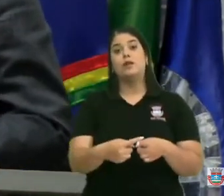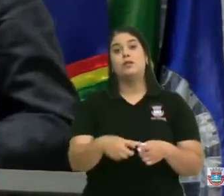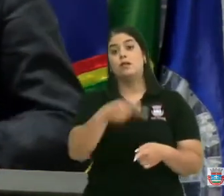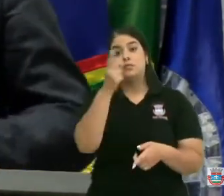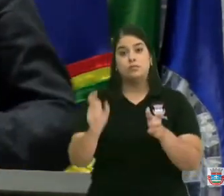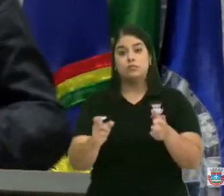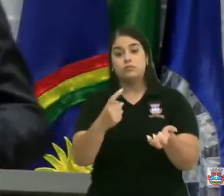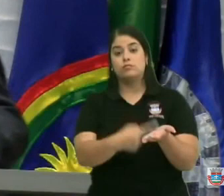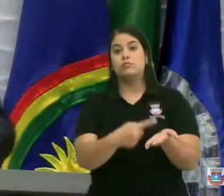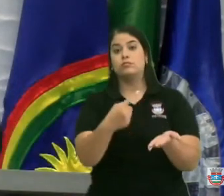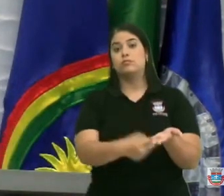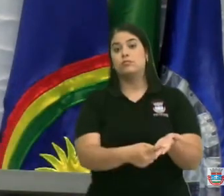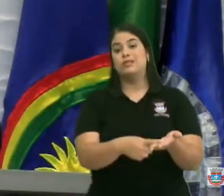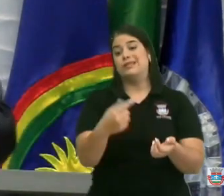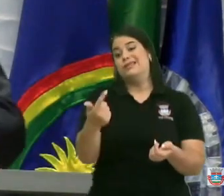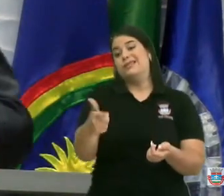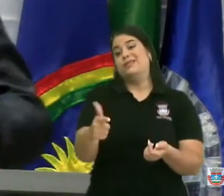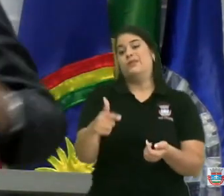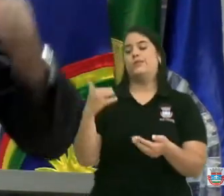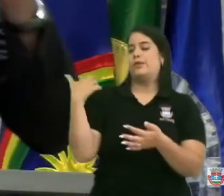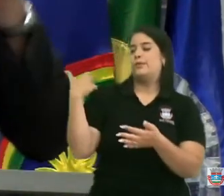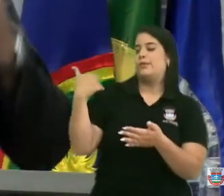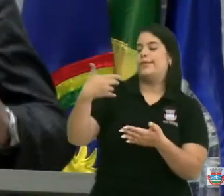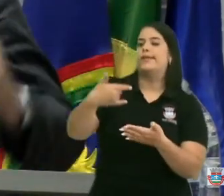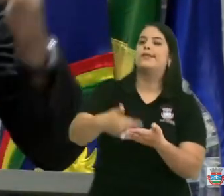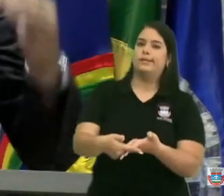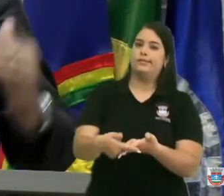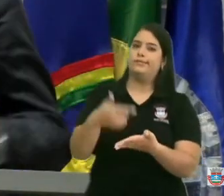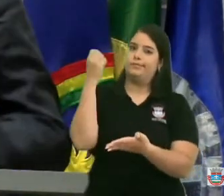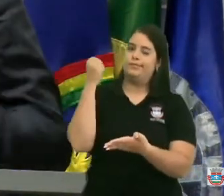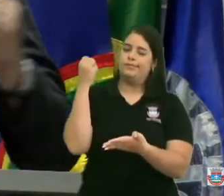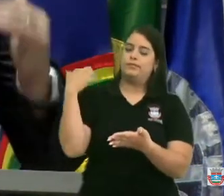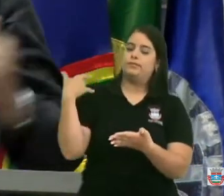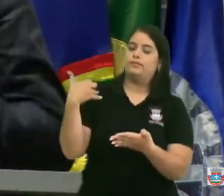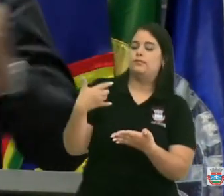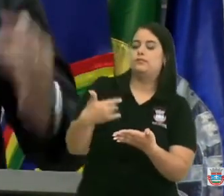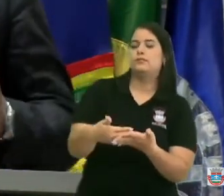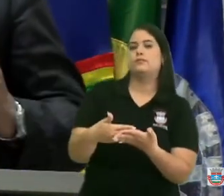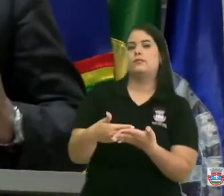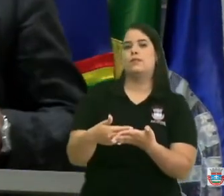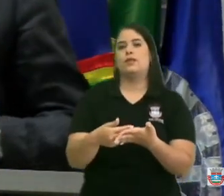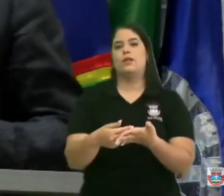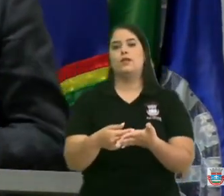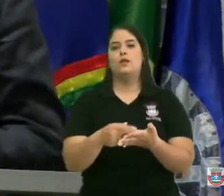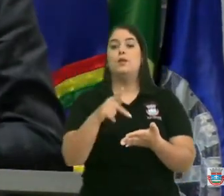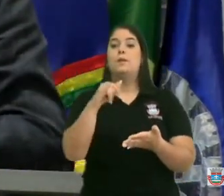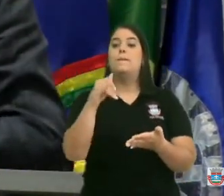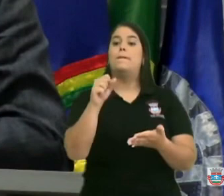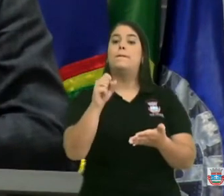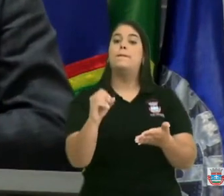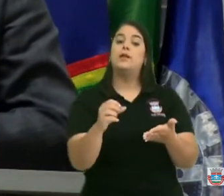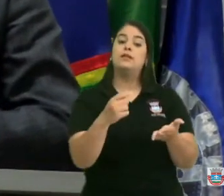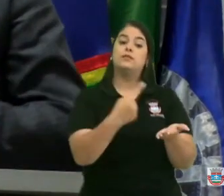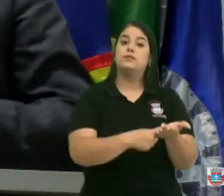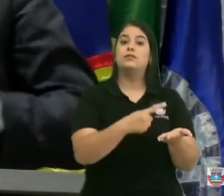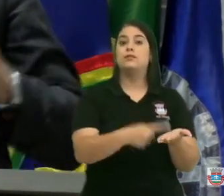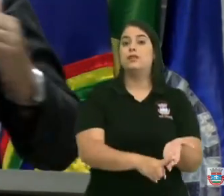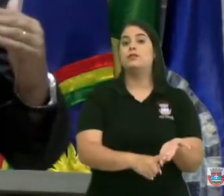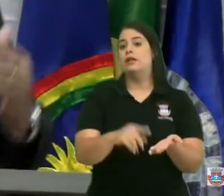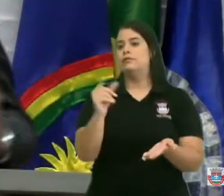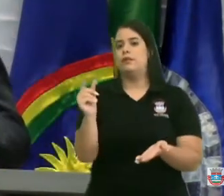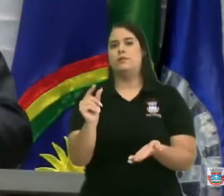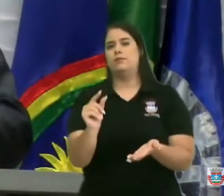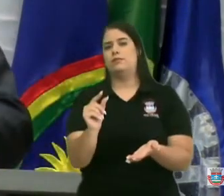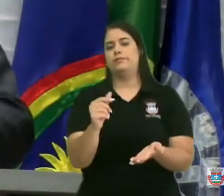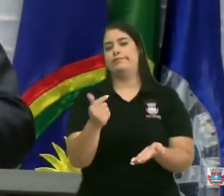contratados não têm carreira. Então, o piso dos contratados pesa muito menos para o município, porque eles não